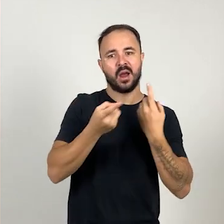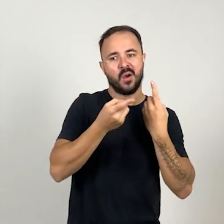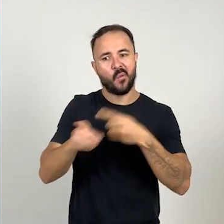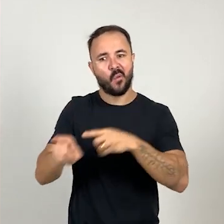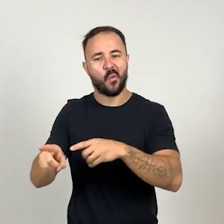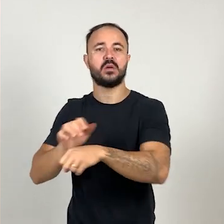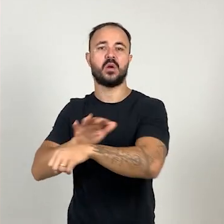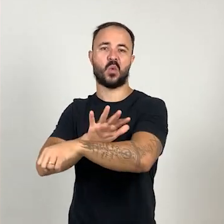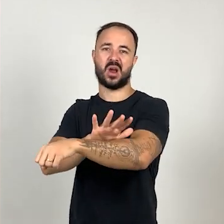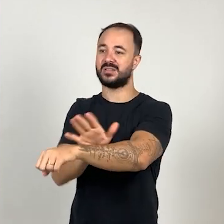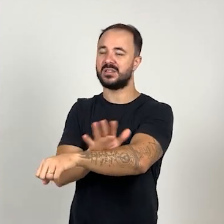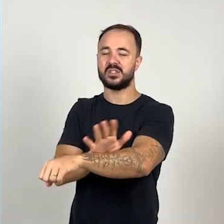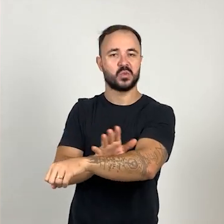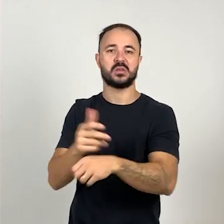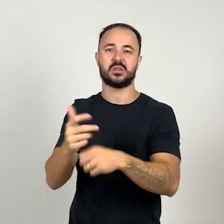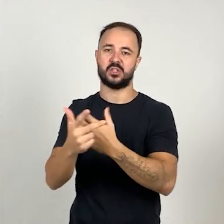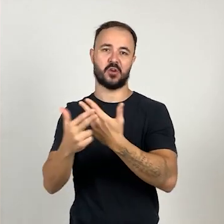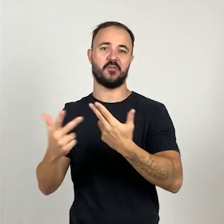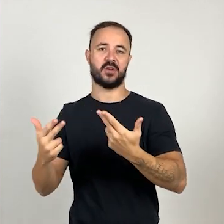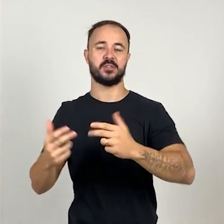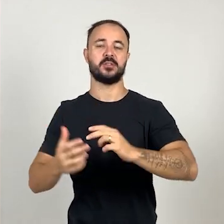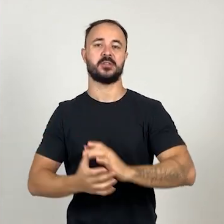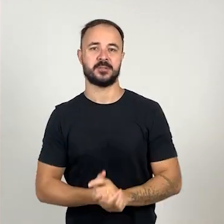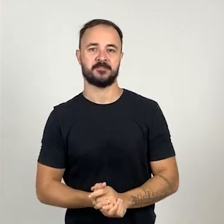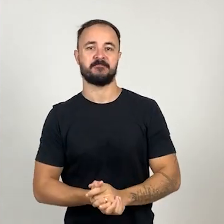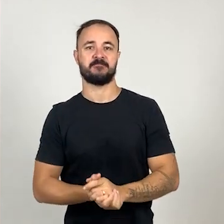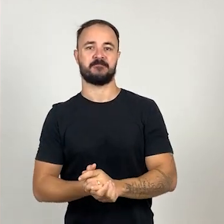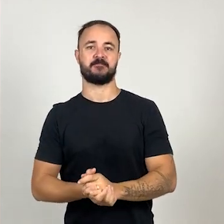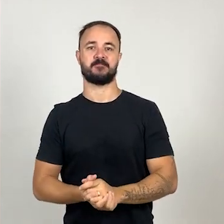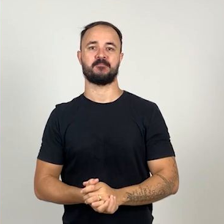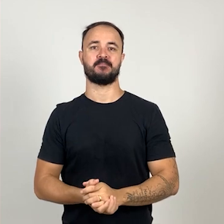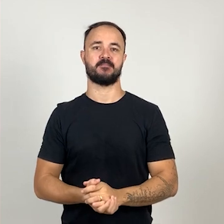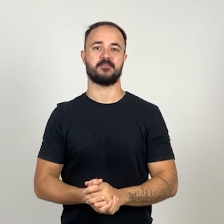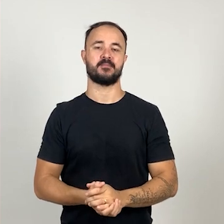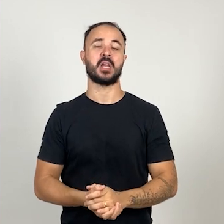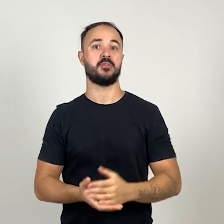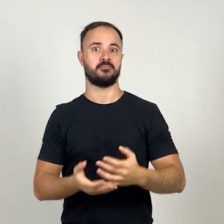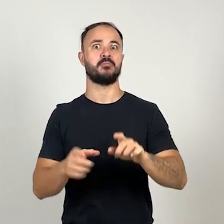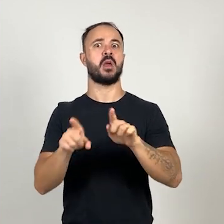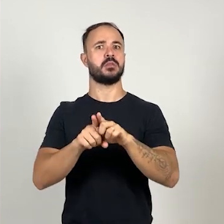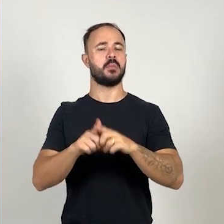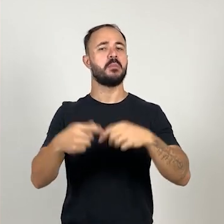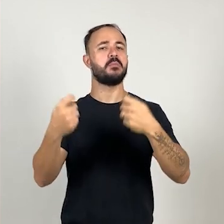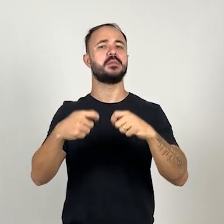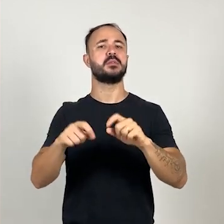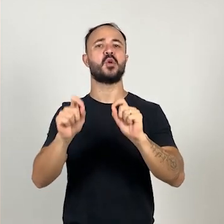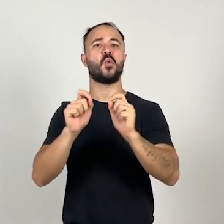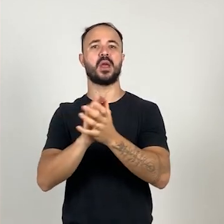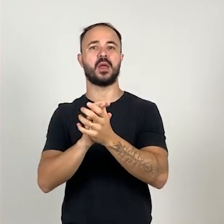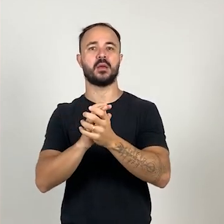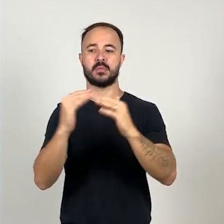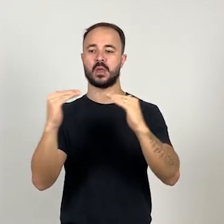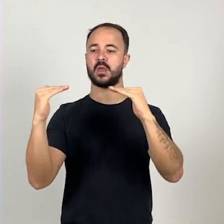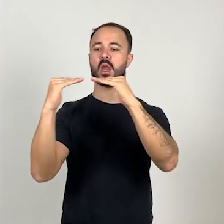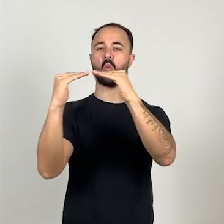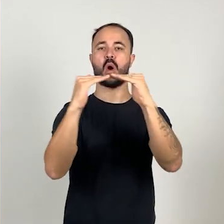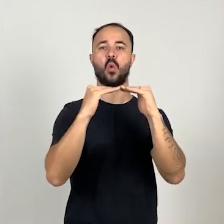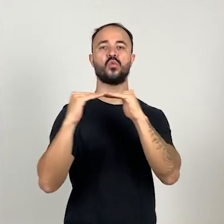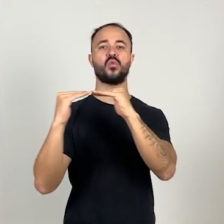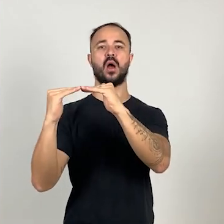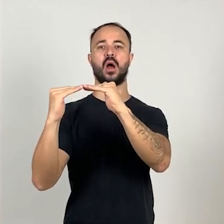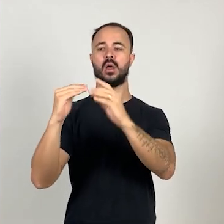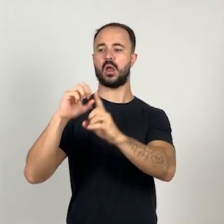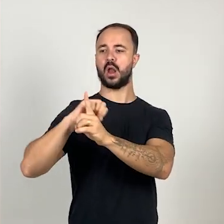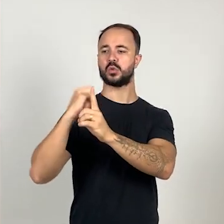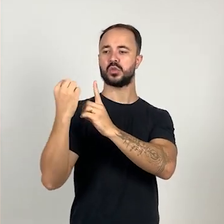as suas manifestações. Ele também destaca a necessidade de promover a igualdade racial e a justiça social para construir